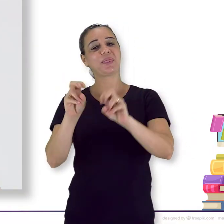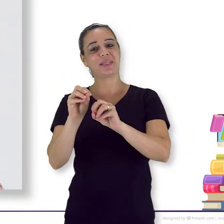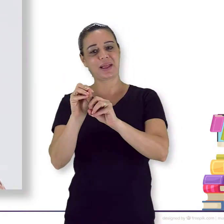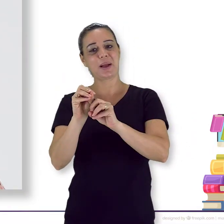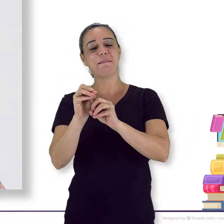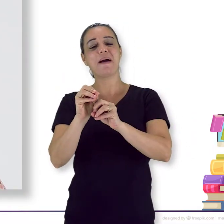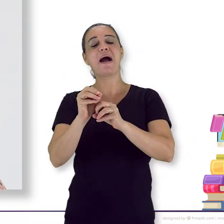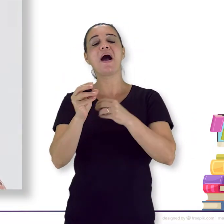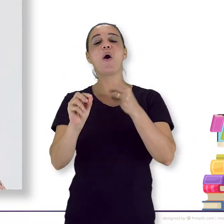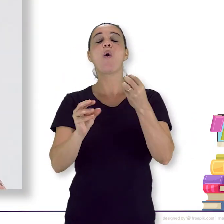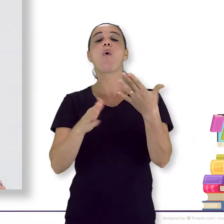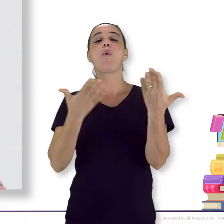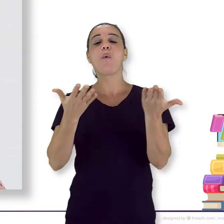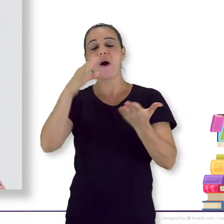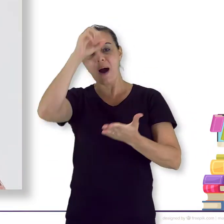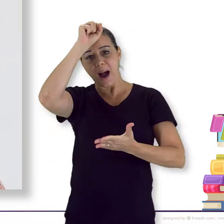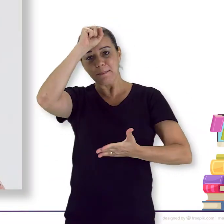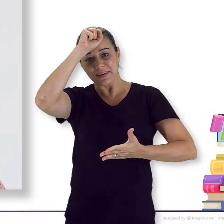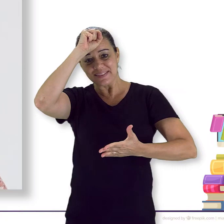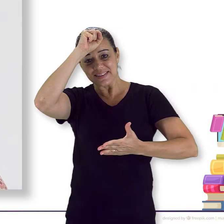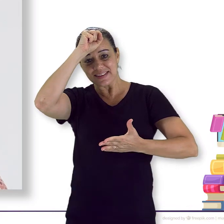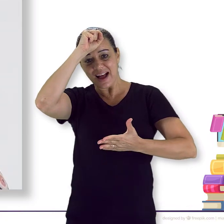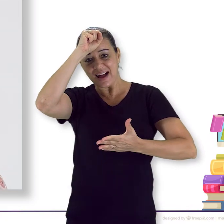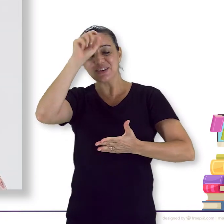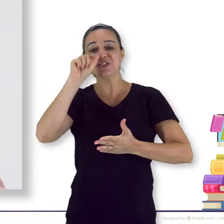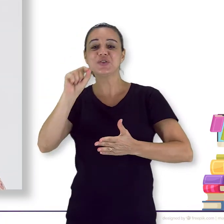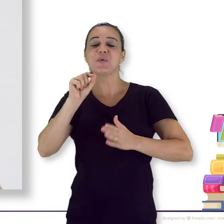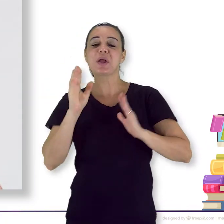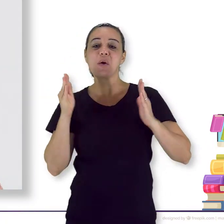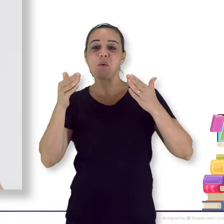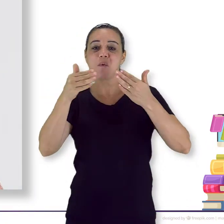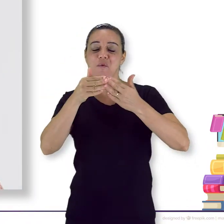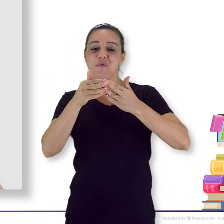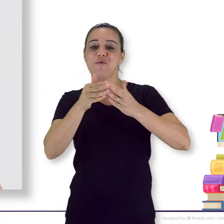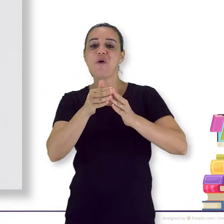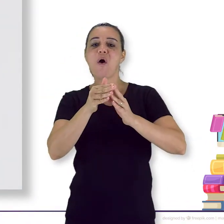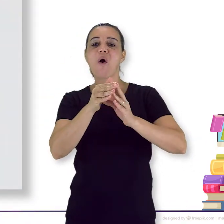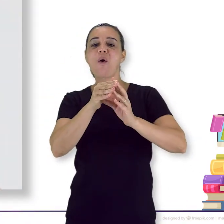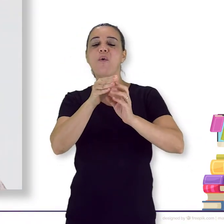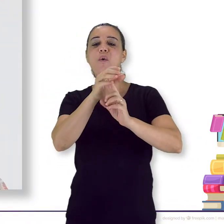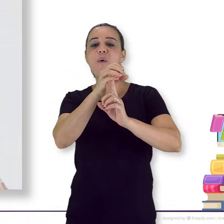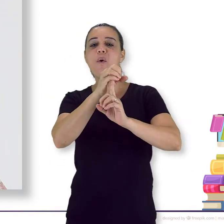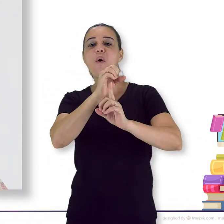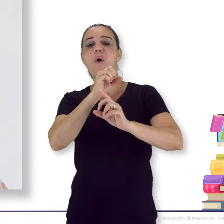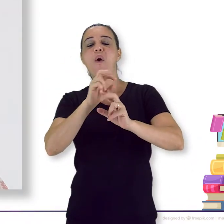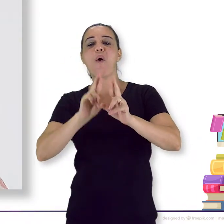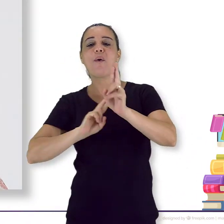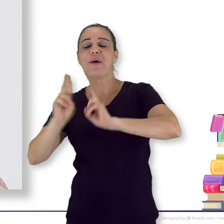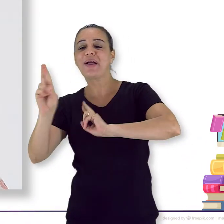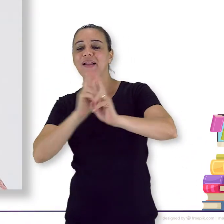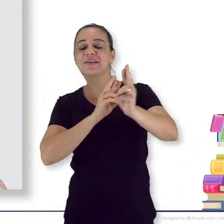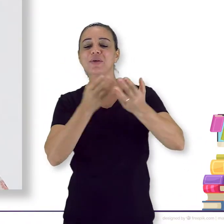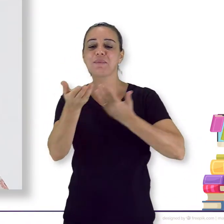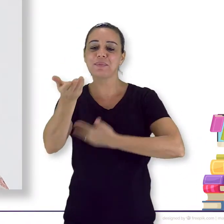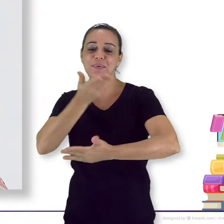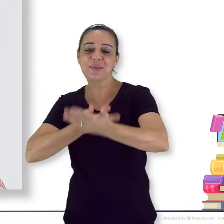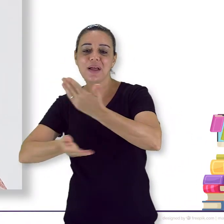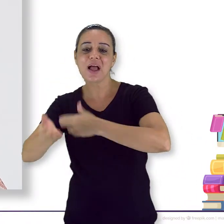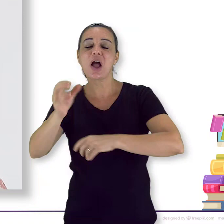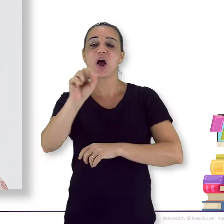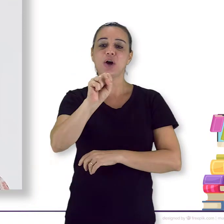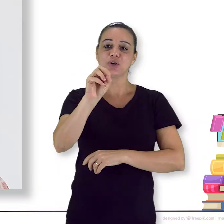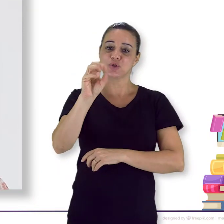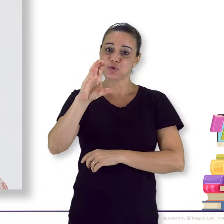semana, que é a aprendizagem com a base sociointeracionista. Então, antes da gente começar,